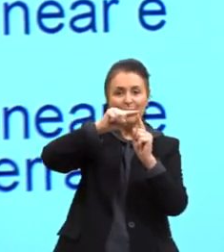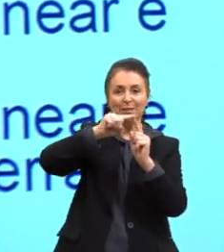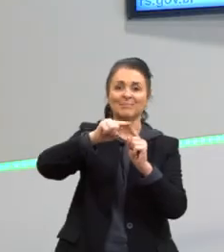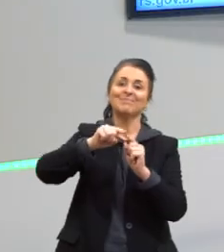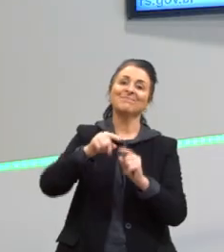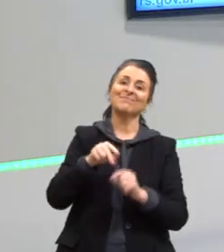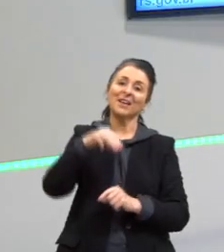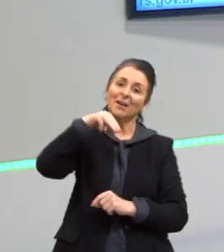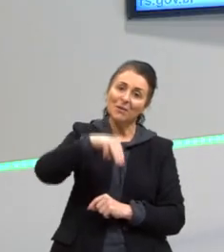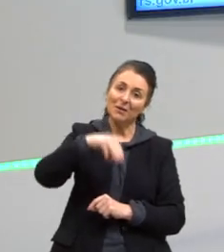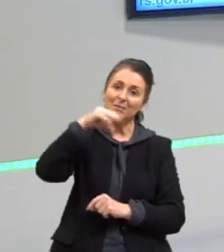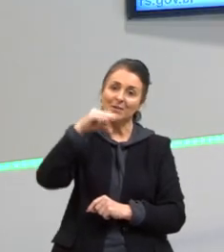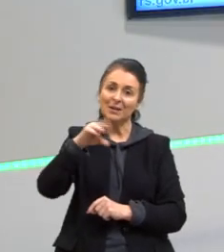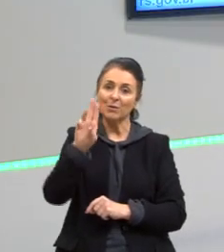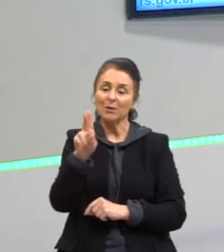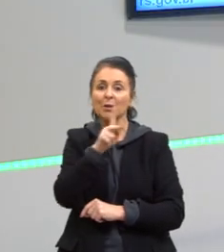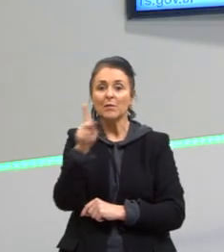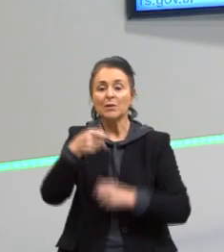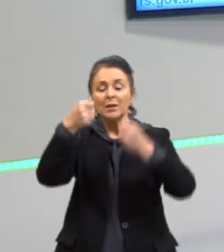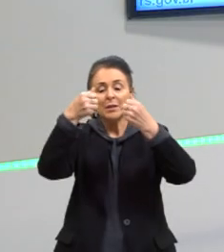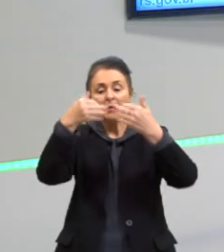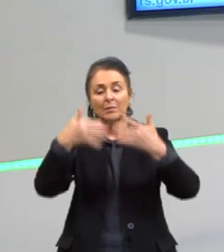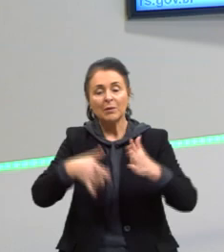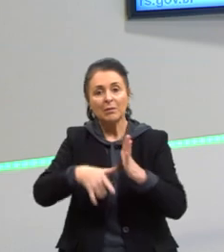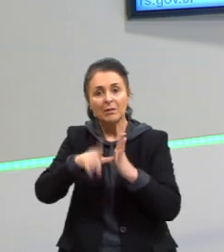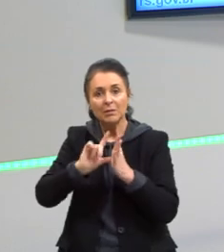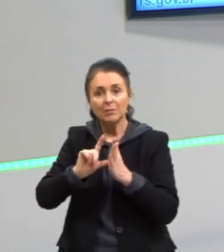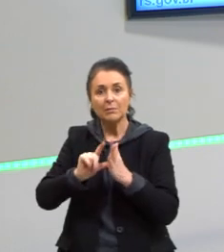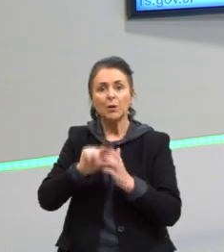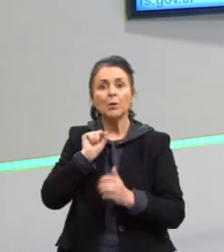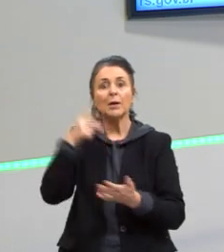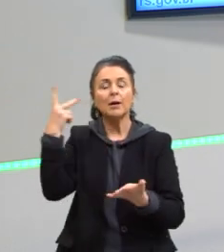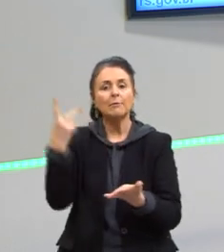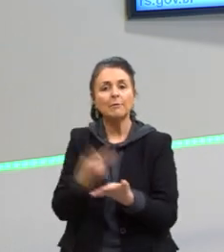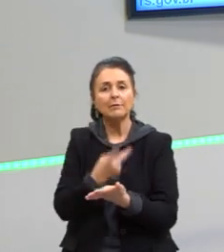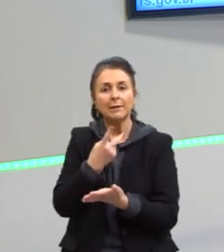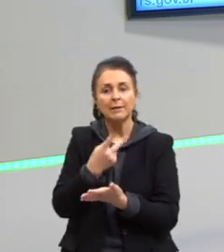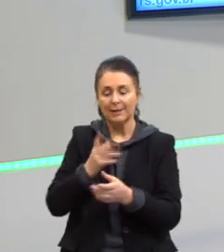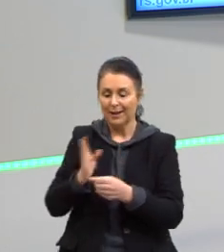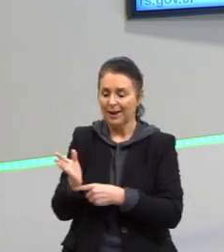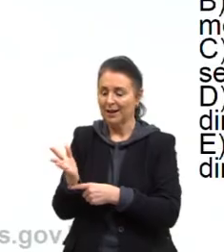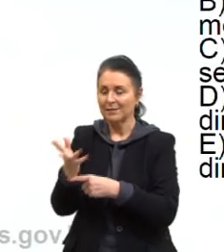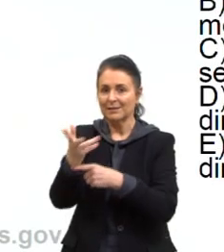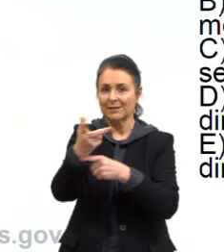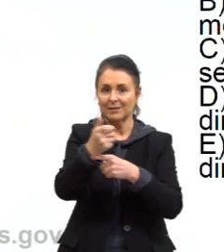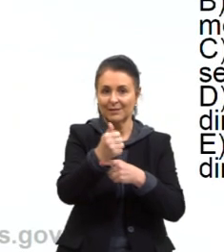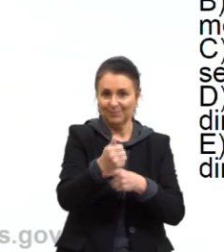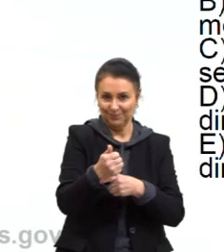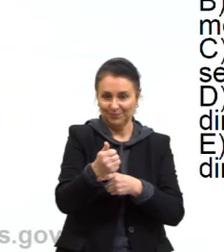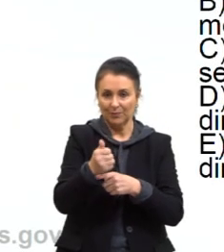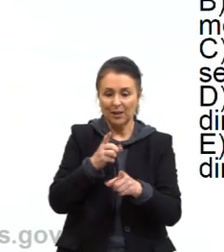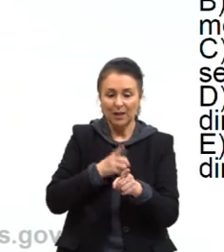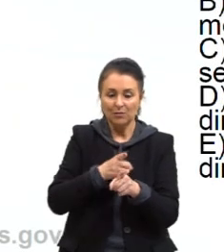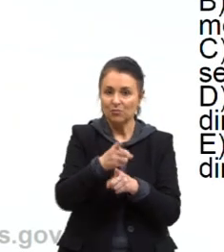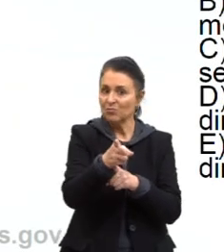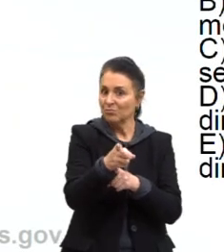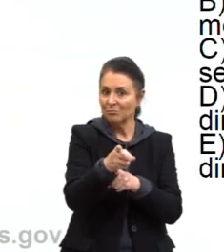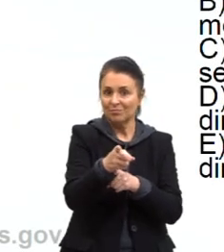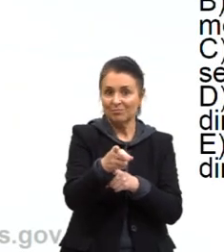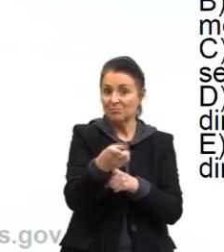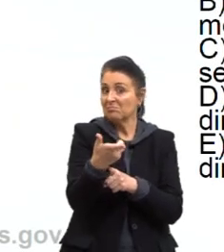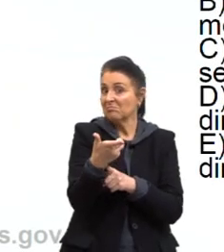Mc Hulk a gente falou agora né que que acontece gente no m c u aceleração tangencial não existe